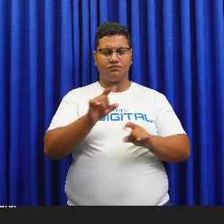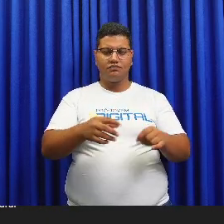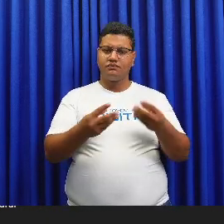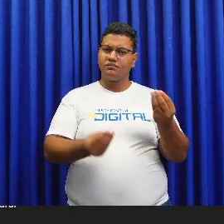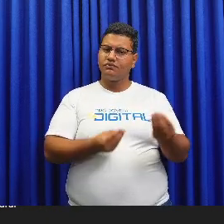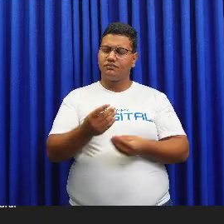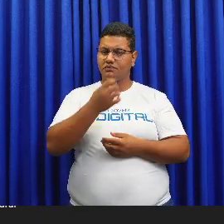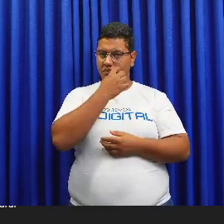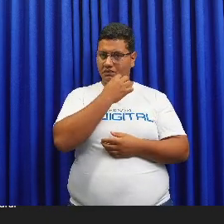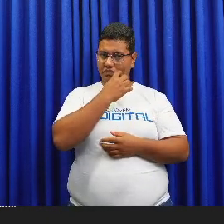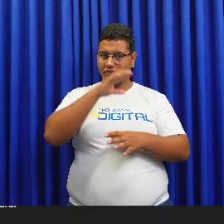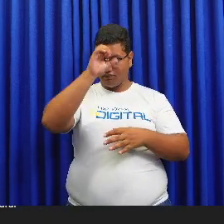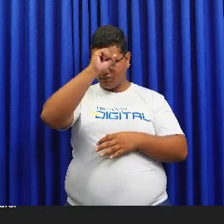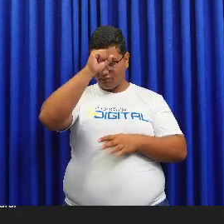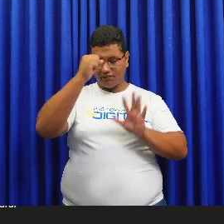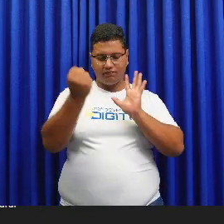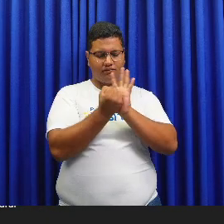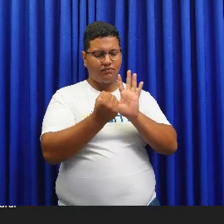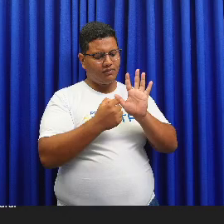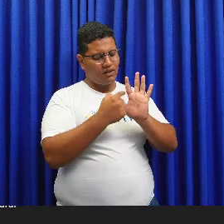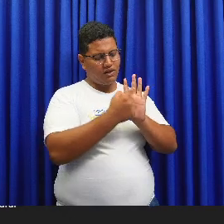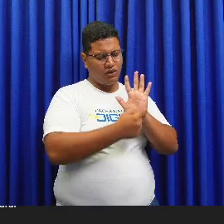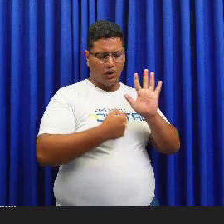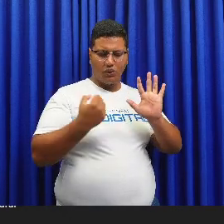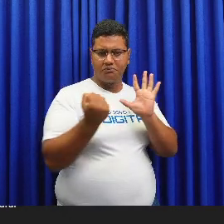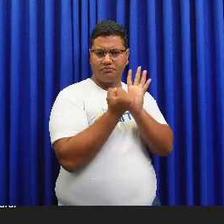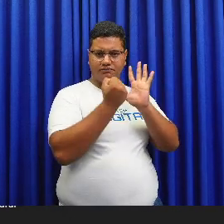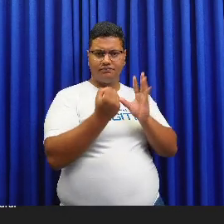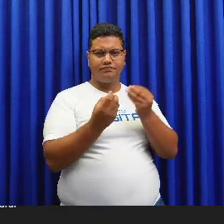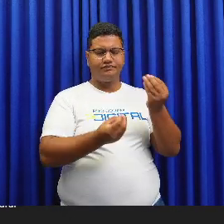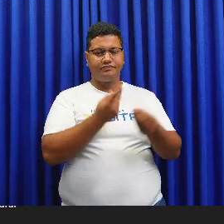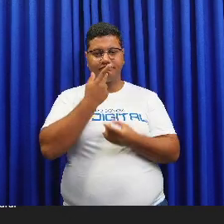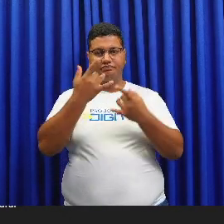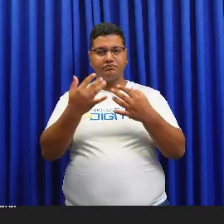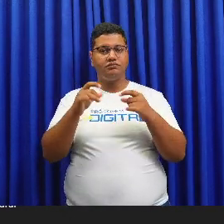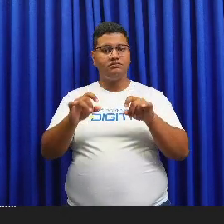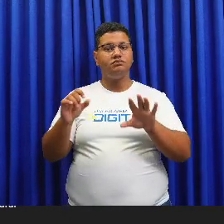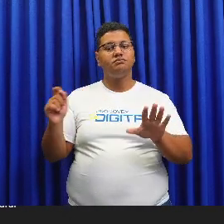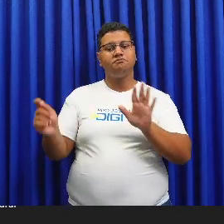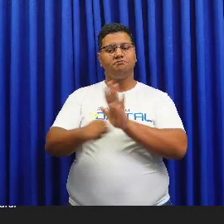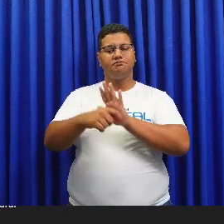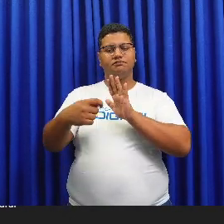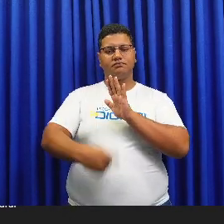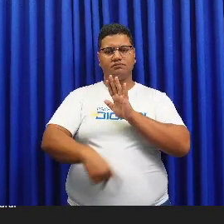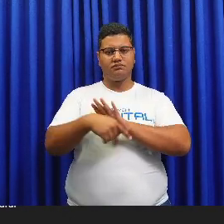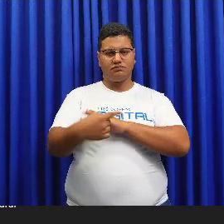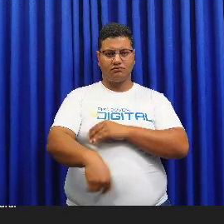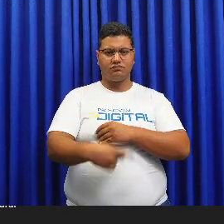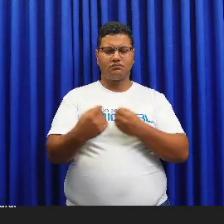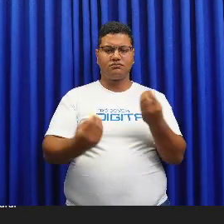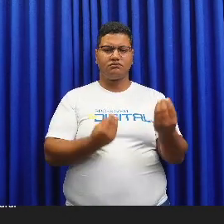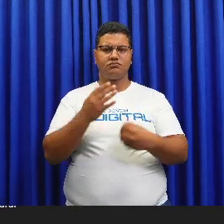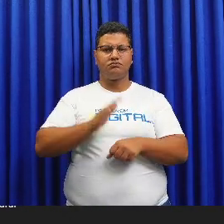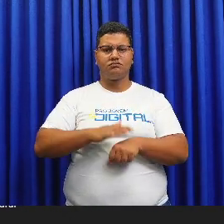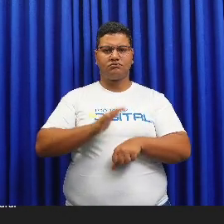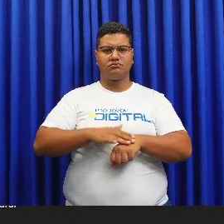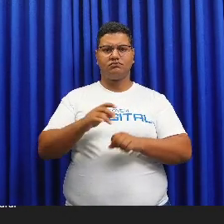você aprende a colocar sua logo ali e tal. E aqui é basicamente isso que você pode fazer. Você pode elaborar um